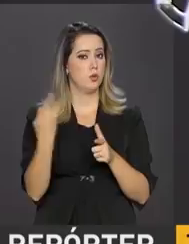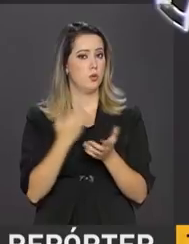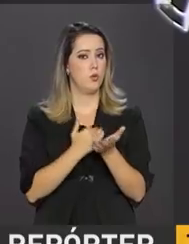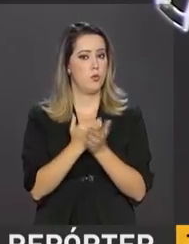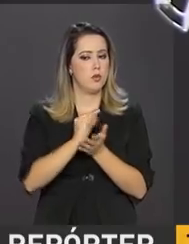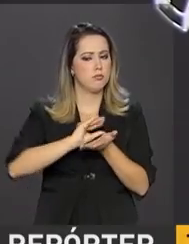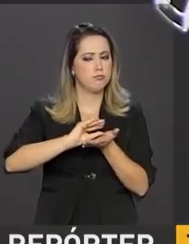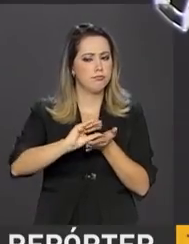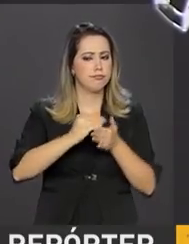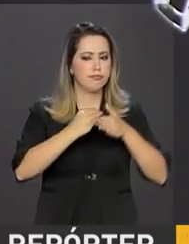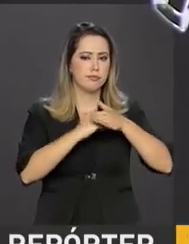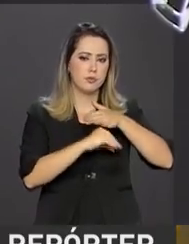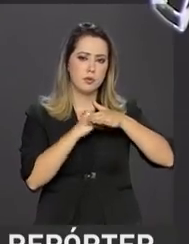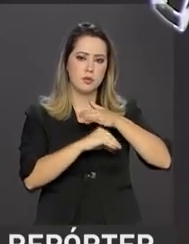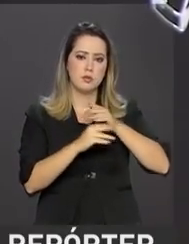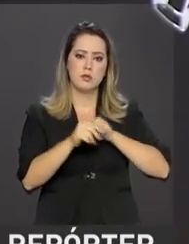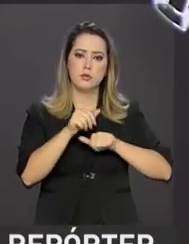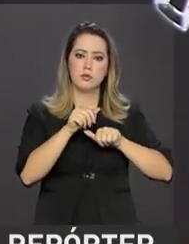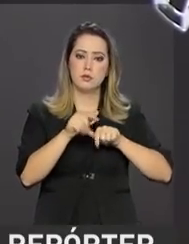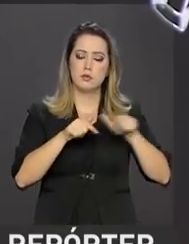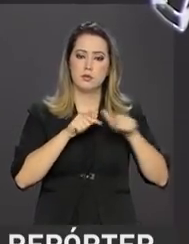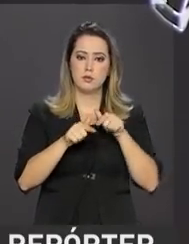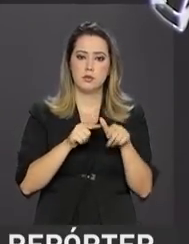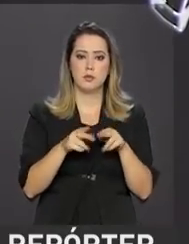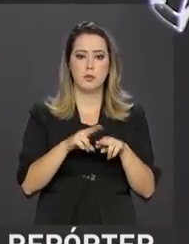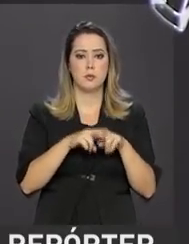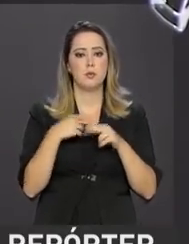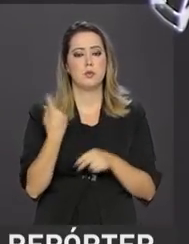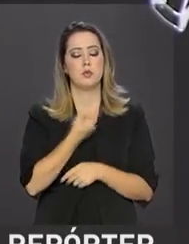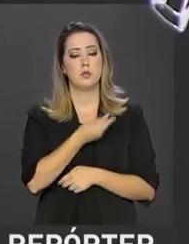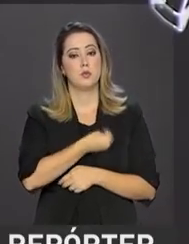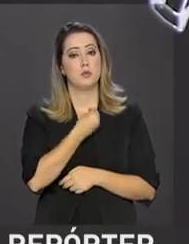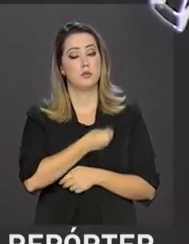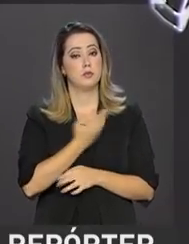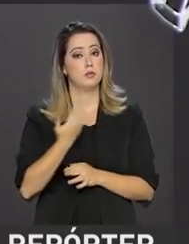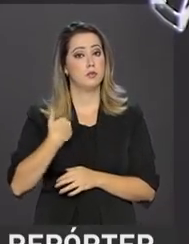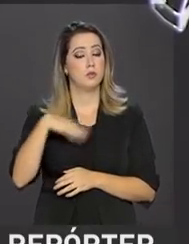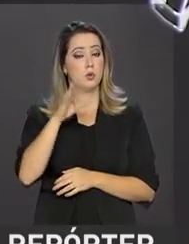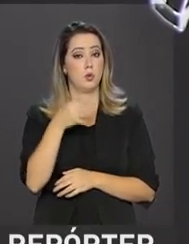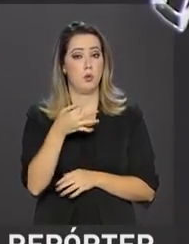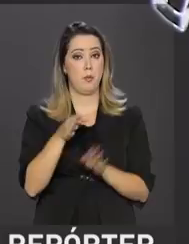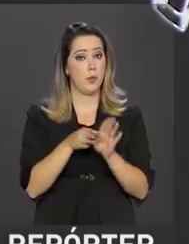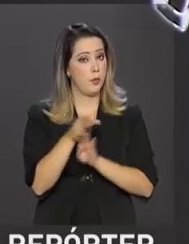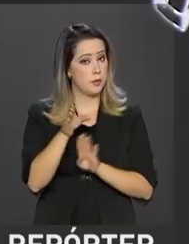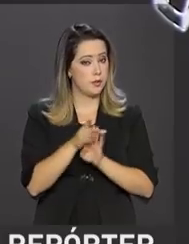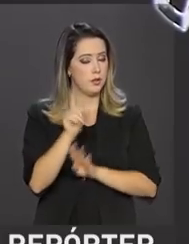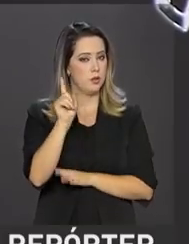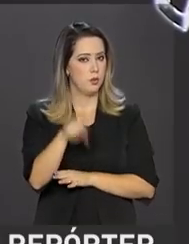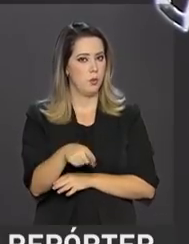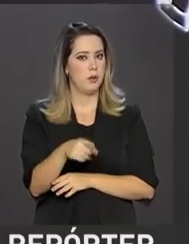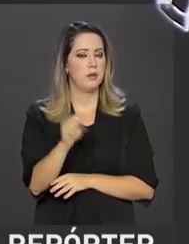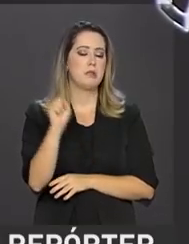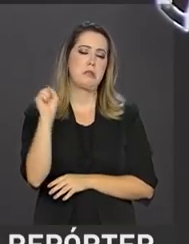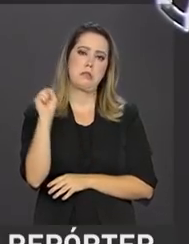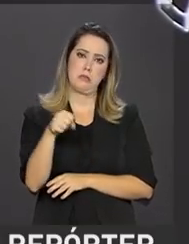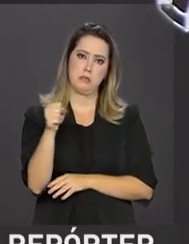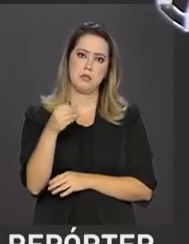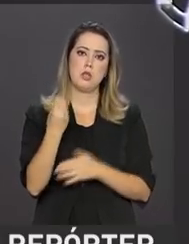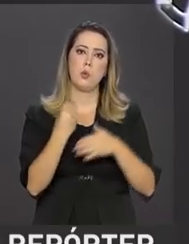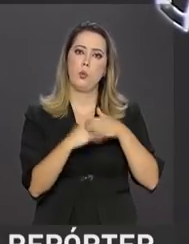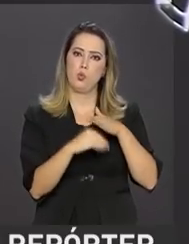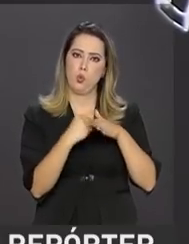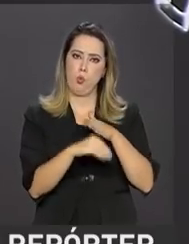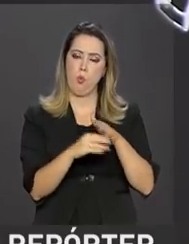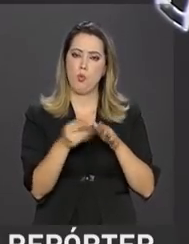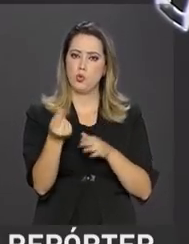investir de começar a fazer o dinheiro trabalhar a favor da nossa qualidade de vida então a maior dica para o 13º é sim um aplique de uma